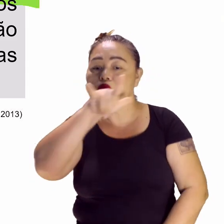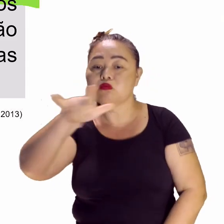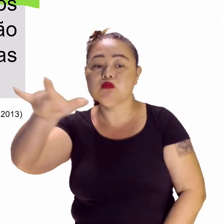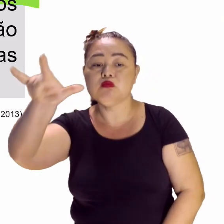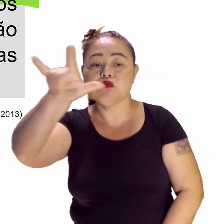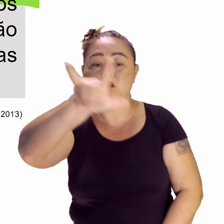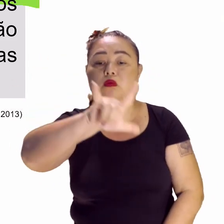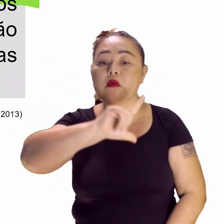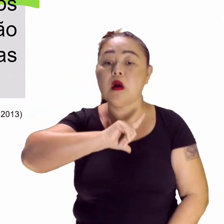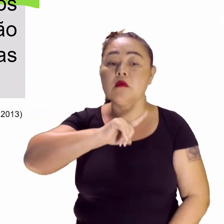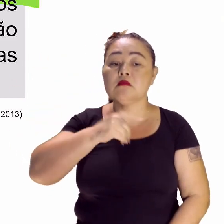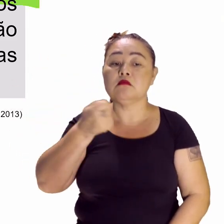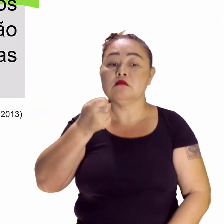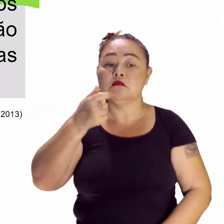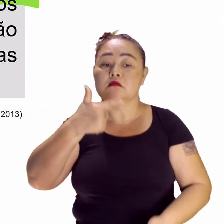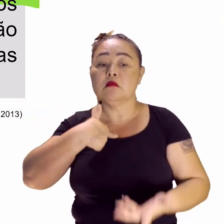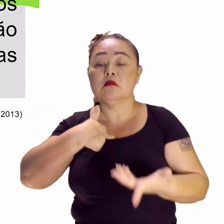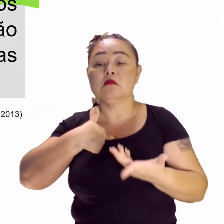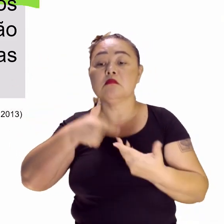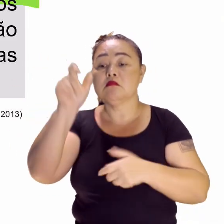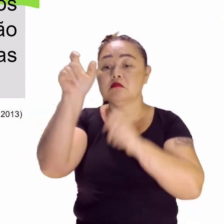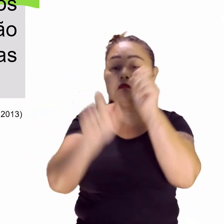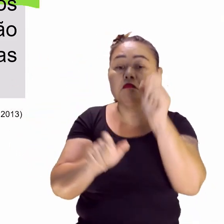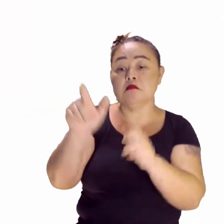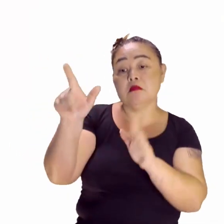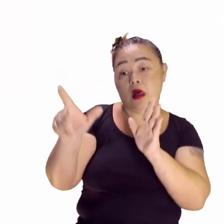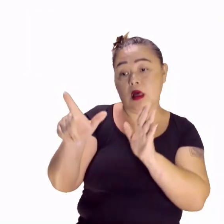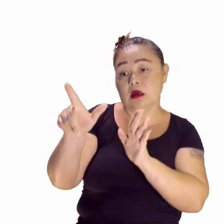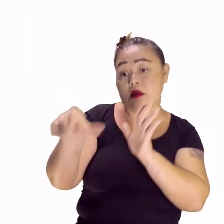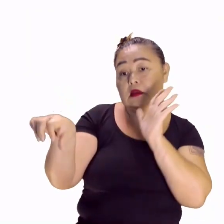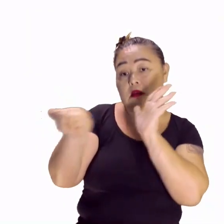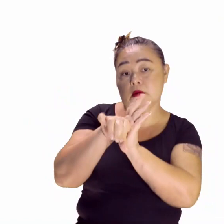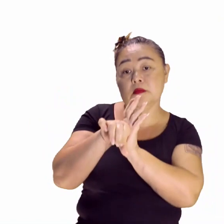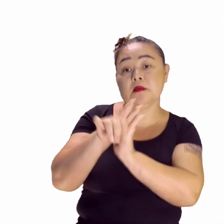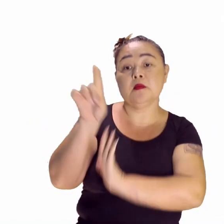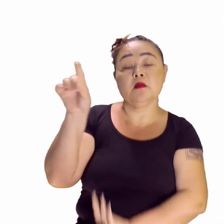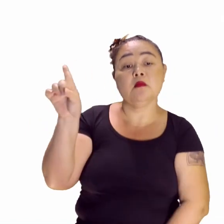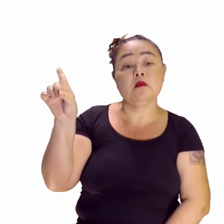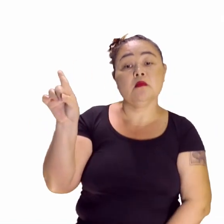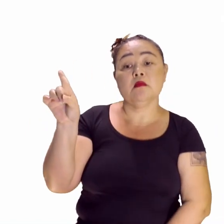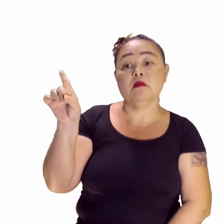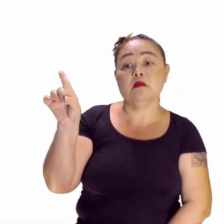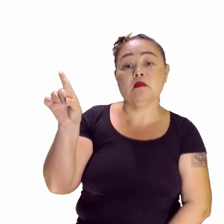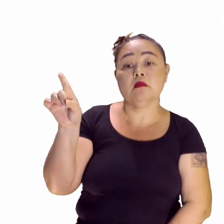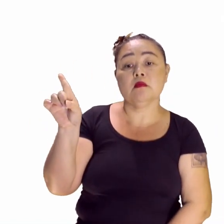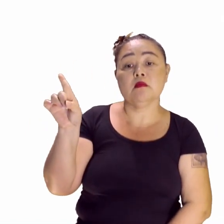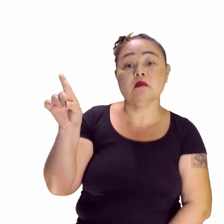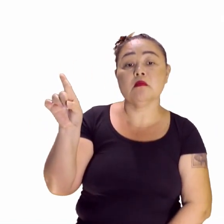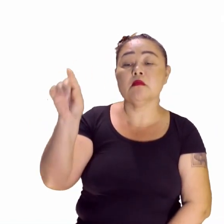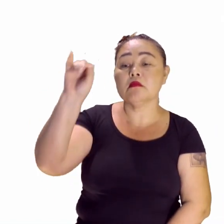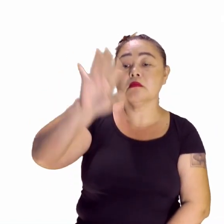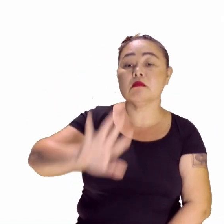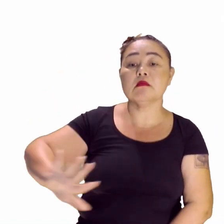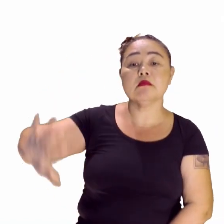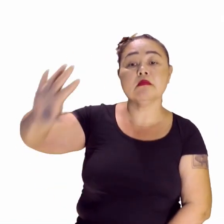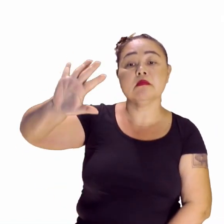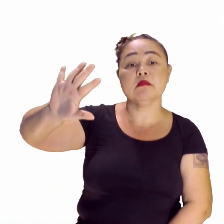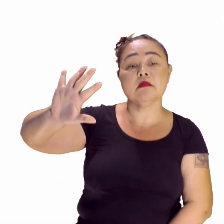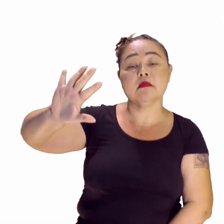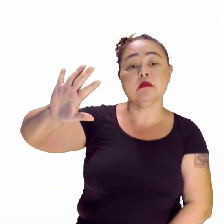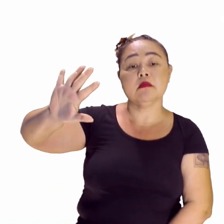muito bem de repressão a esse crime é isso Rogério aí nós temos aí uma imagem né que